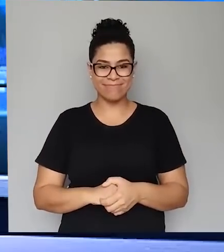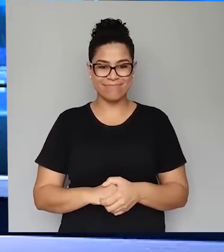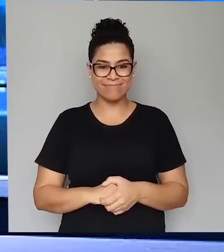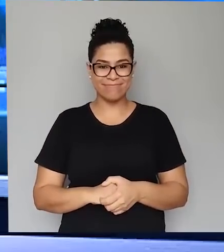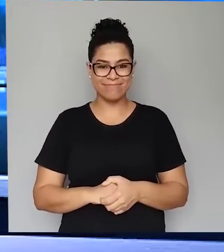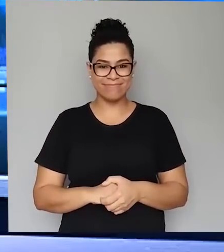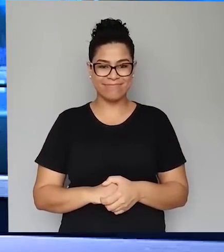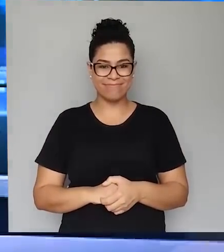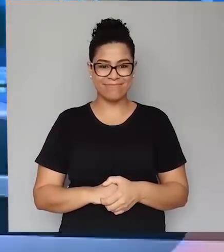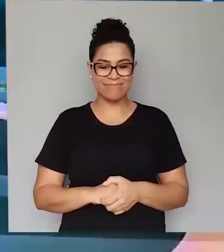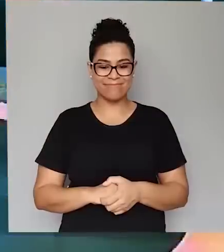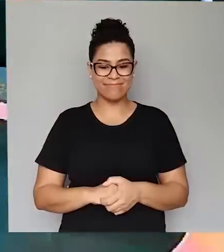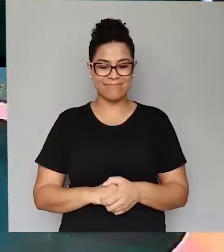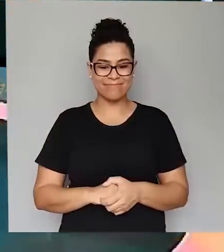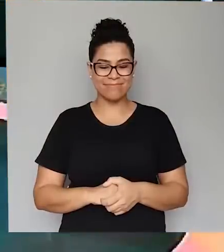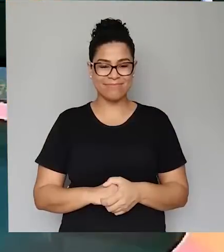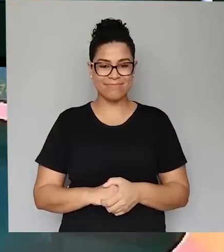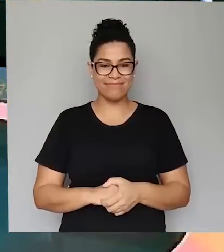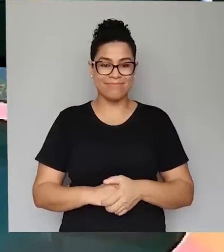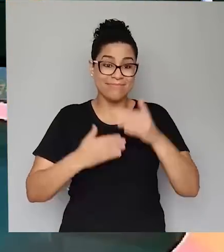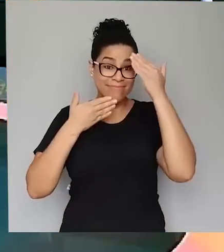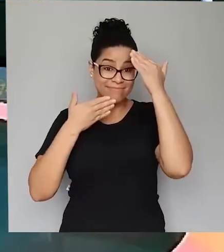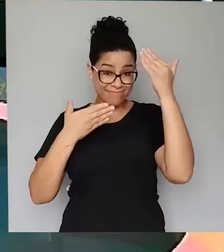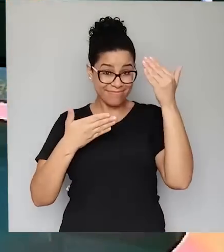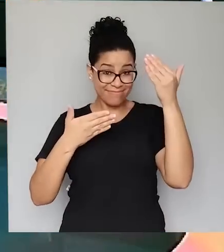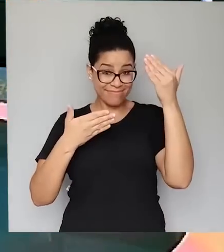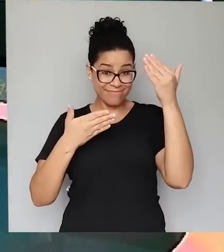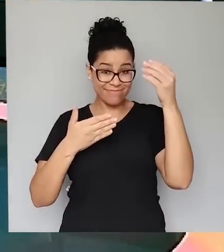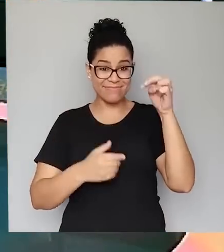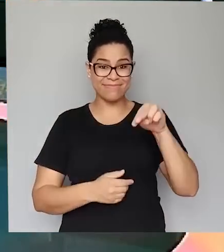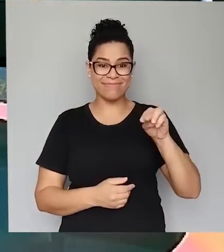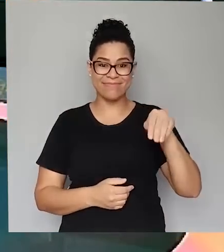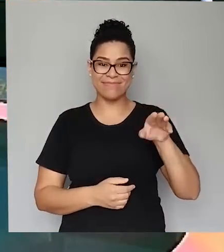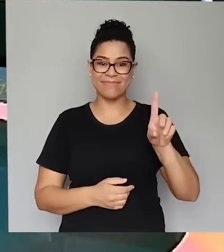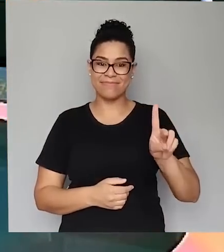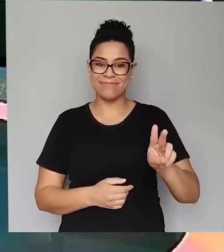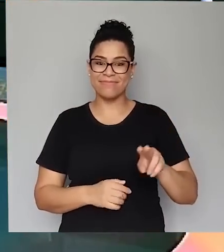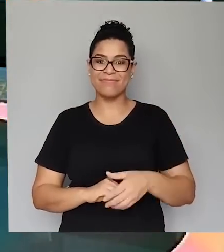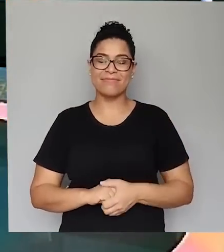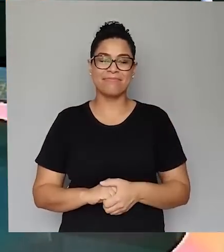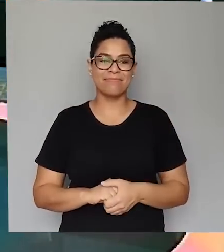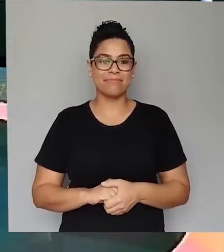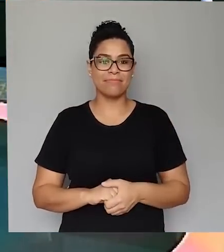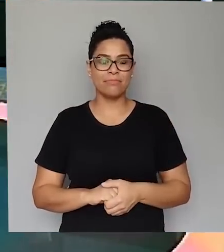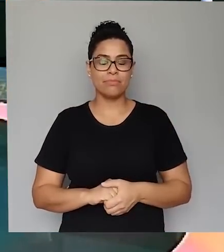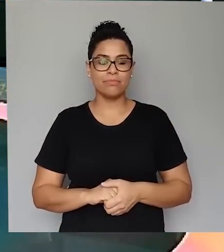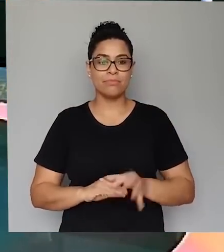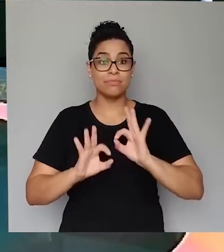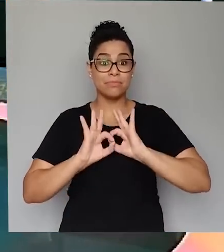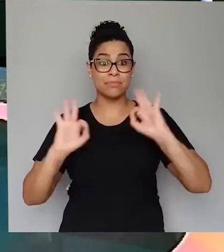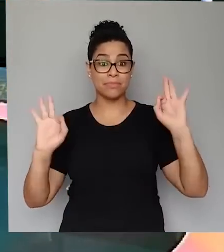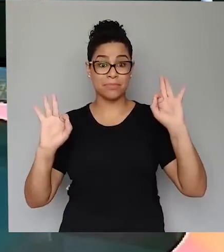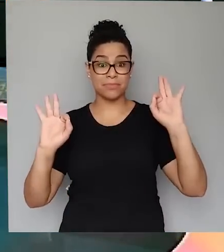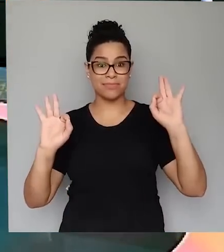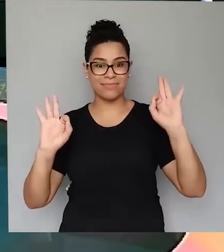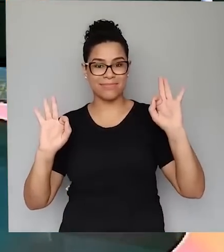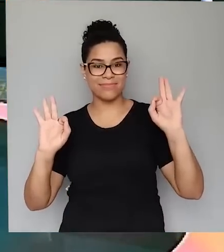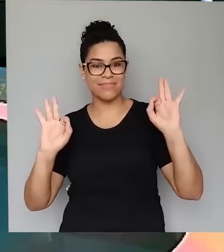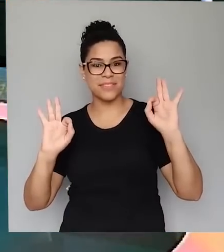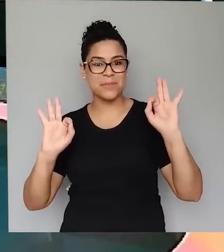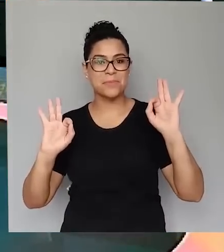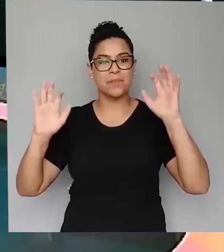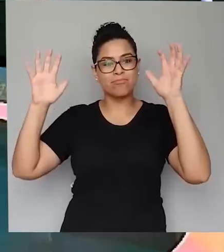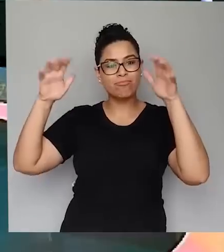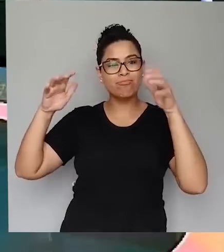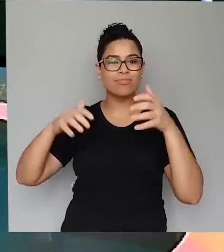Muita chuva. Thank you, Manu. Obrigada pela ótima notícia. Precisamos de rain para a